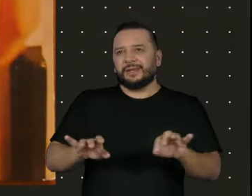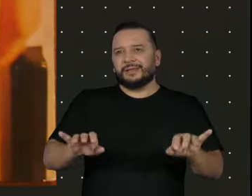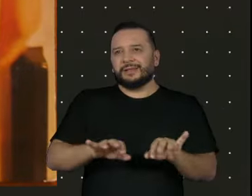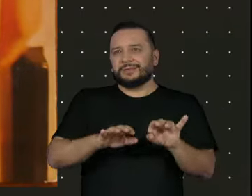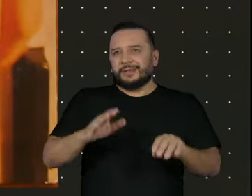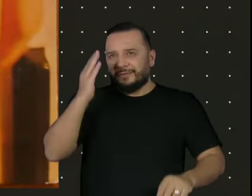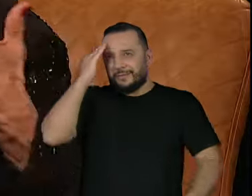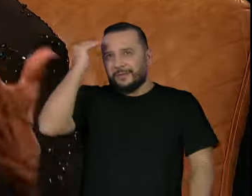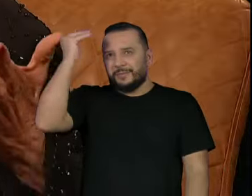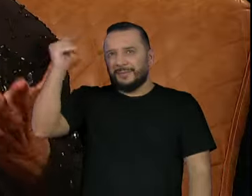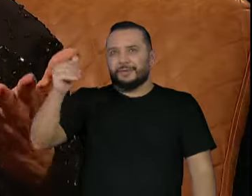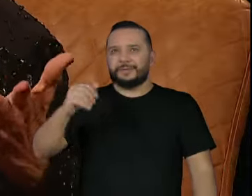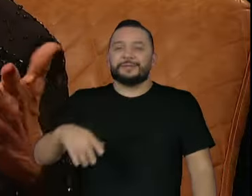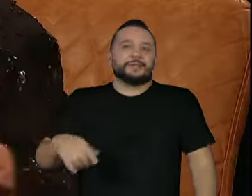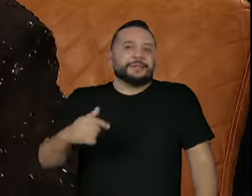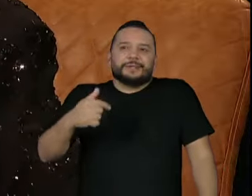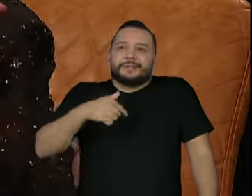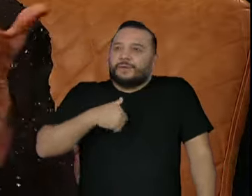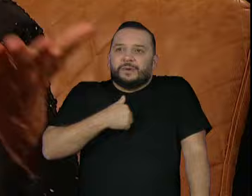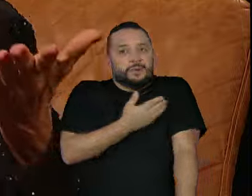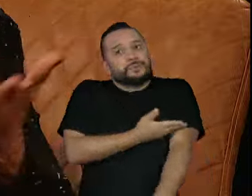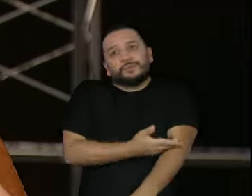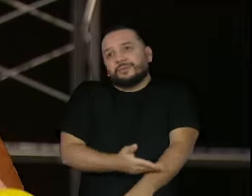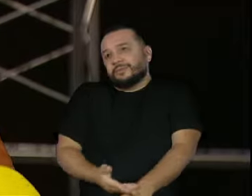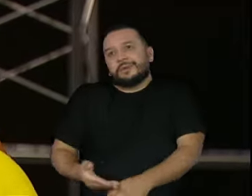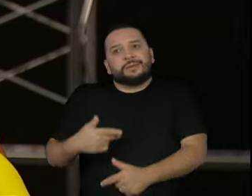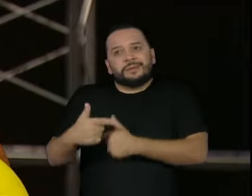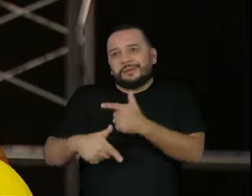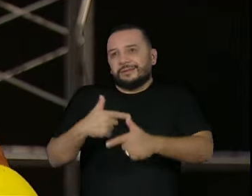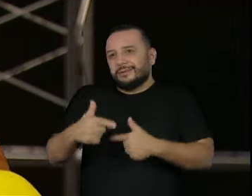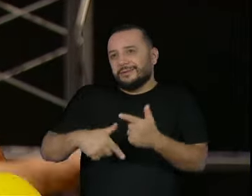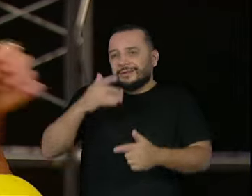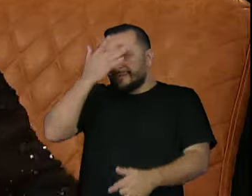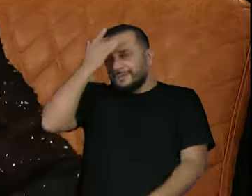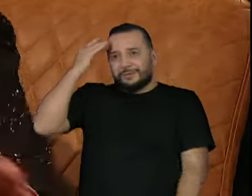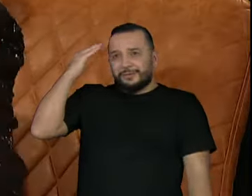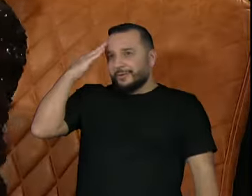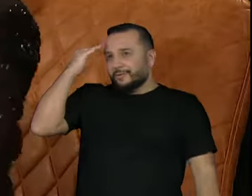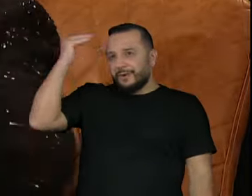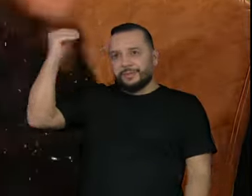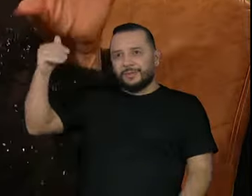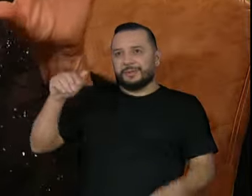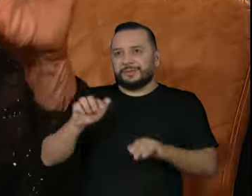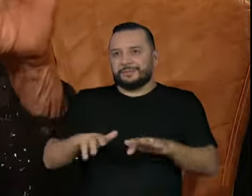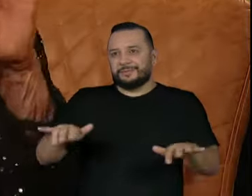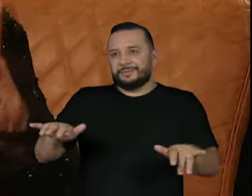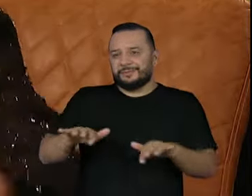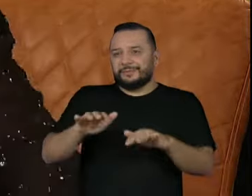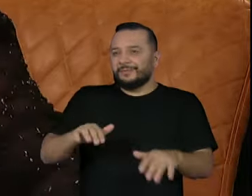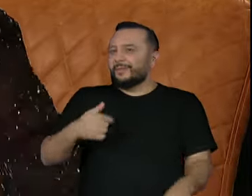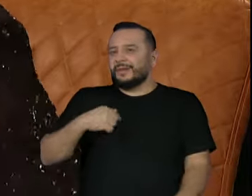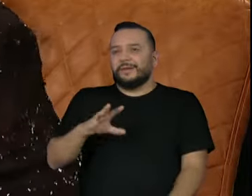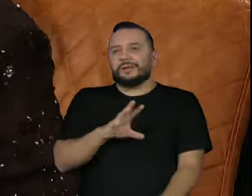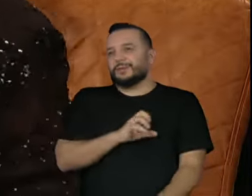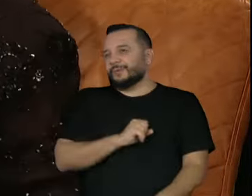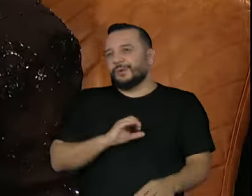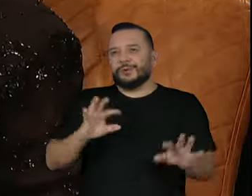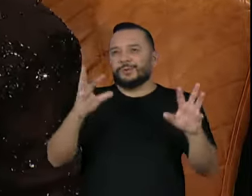né? Eu sou muito mal acostumada, por isso que o Rui Castro diz que eu sou a cantora dos pianistas, mas eu adoro todos os